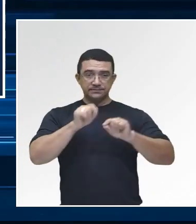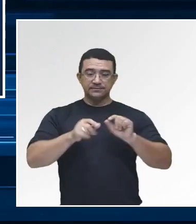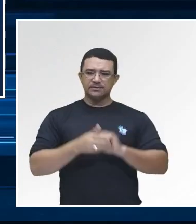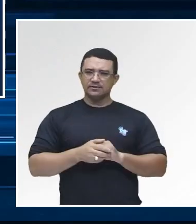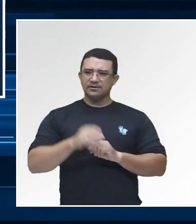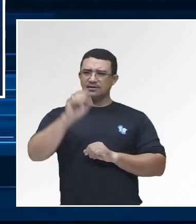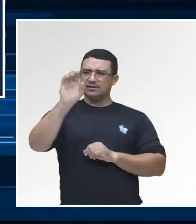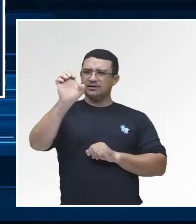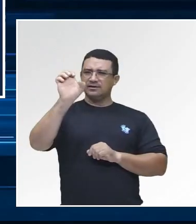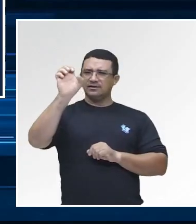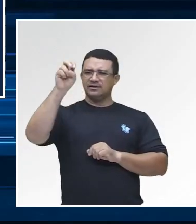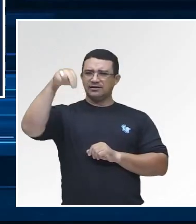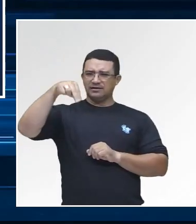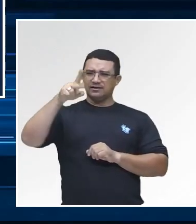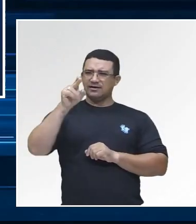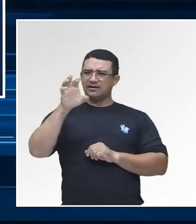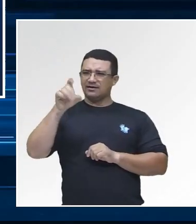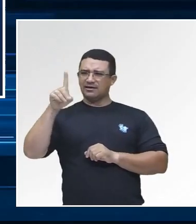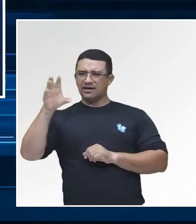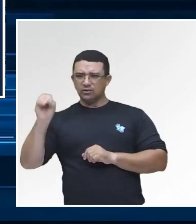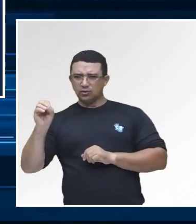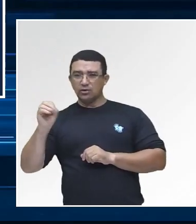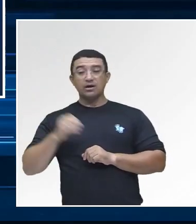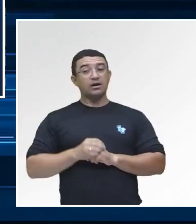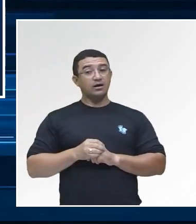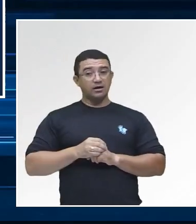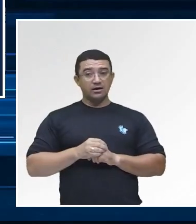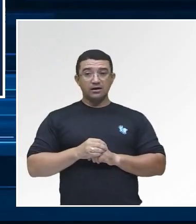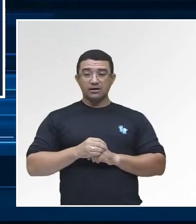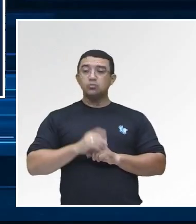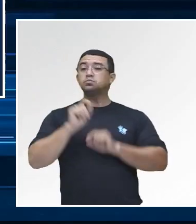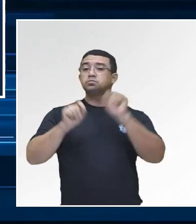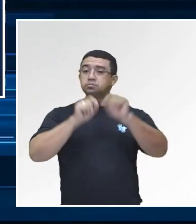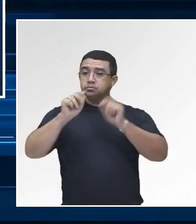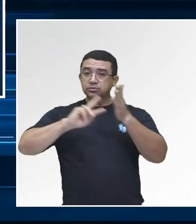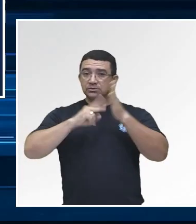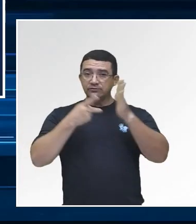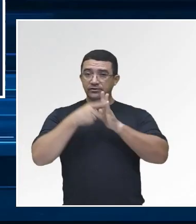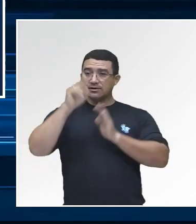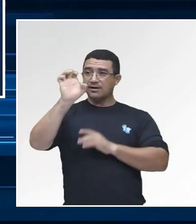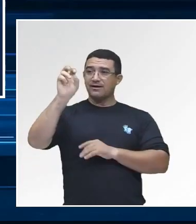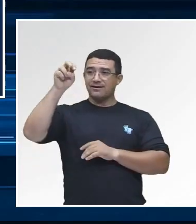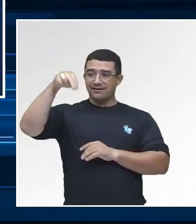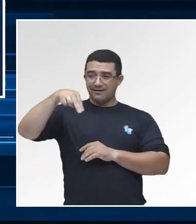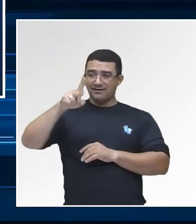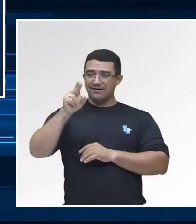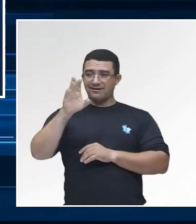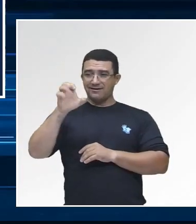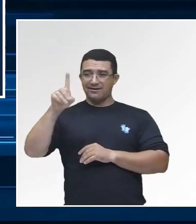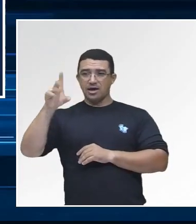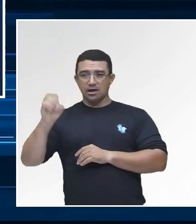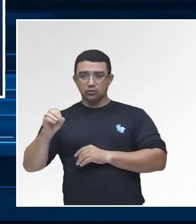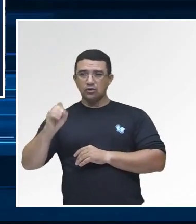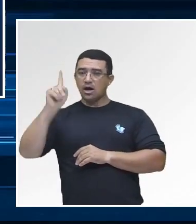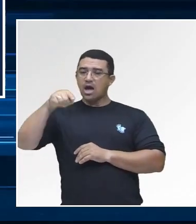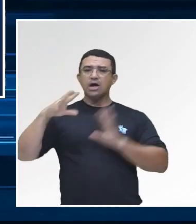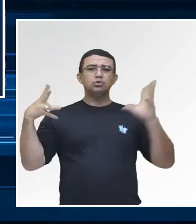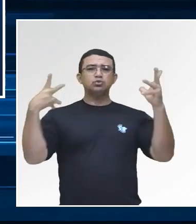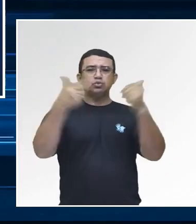quê? Como? Por quê? Então, o enredo é tudo aquilo que se